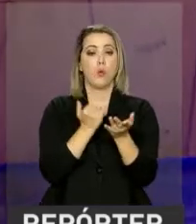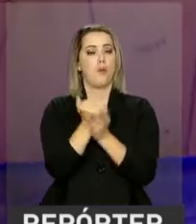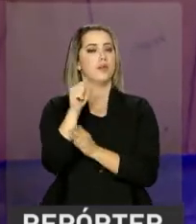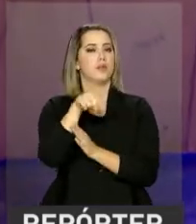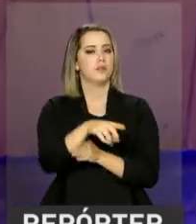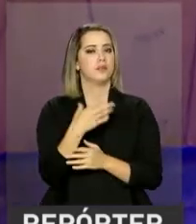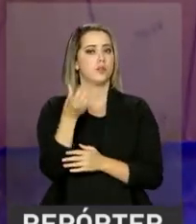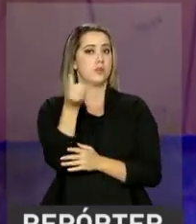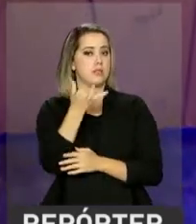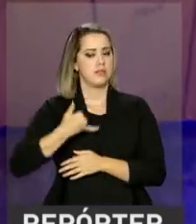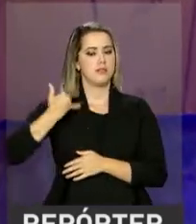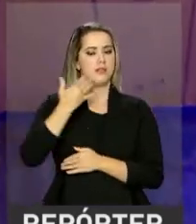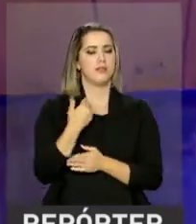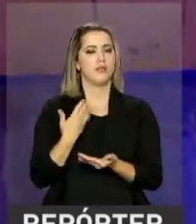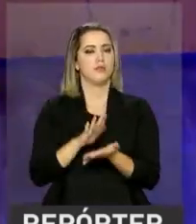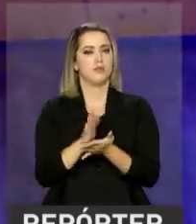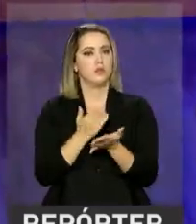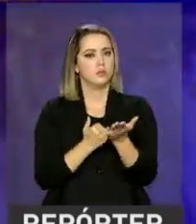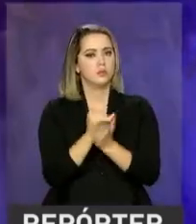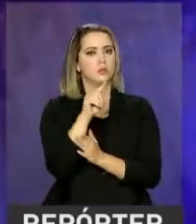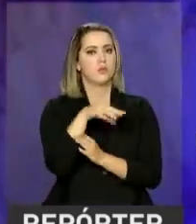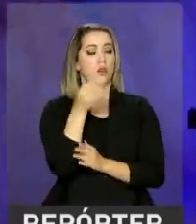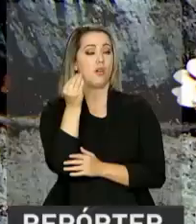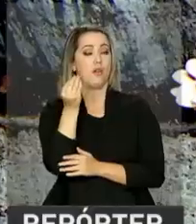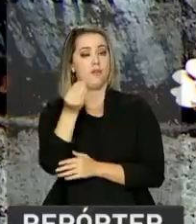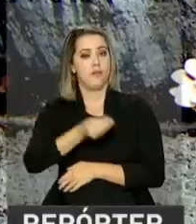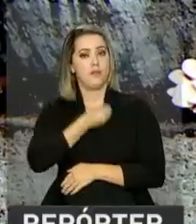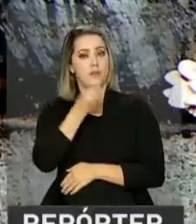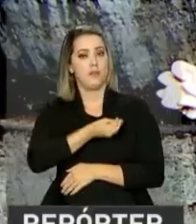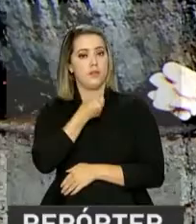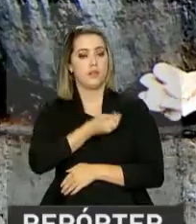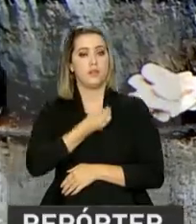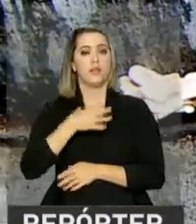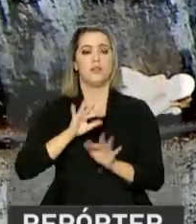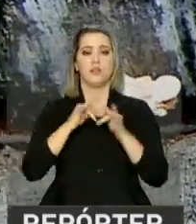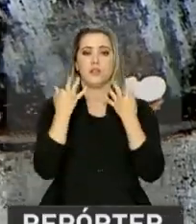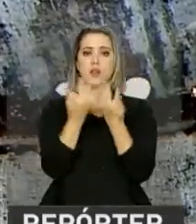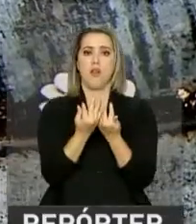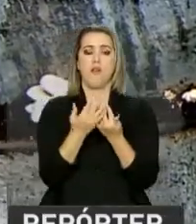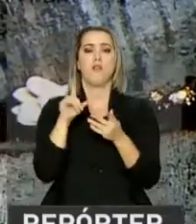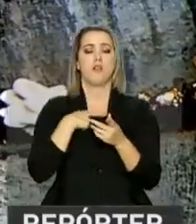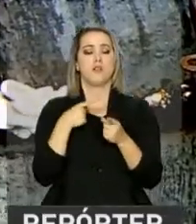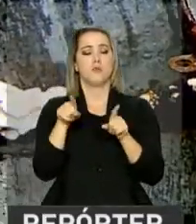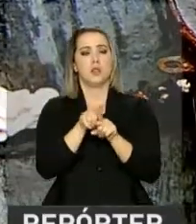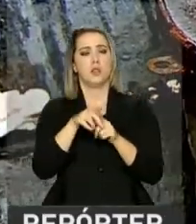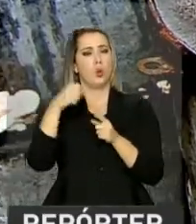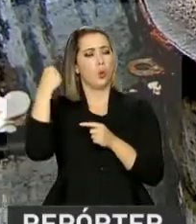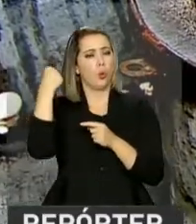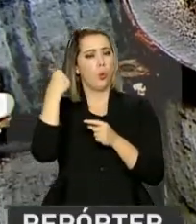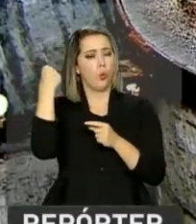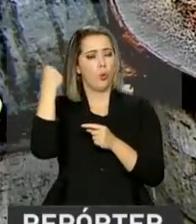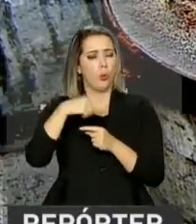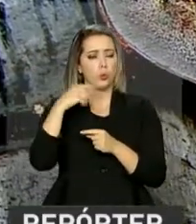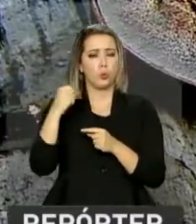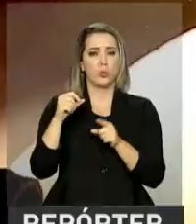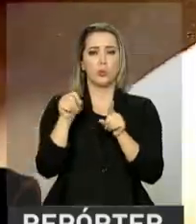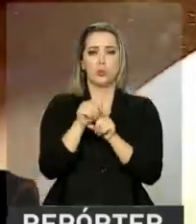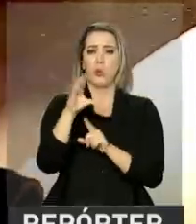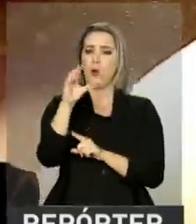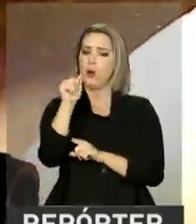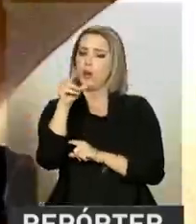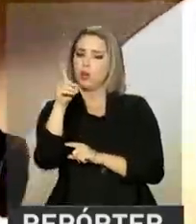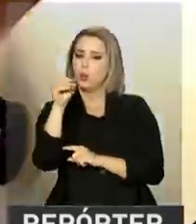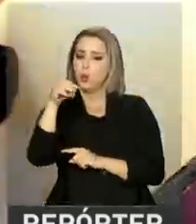percussão, incentivado pela vivência da família nos cultos de Candomblé e Jurema, religiões de matriz africana que tem o tambor como uma